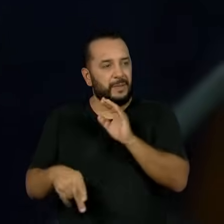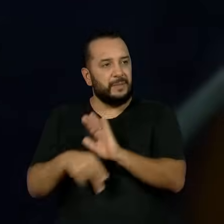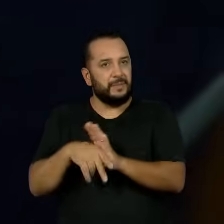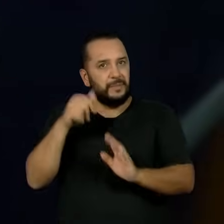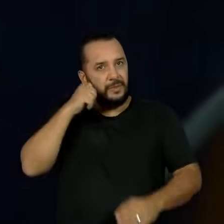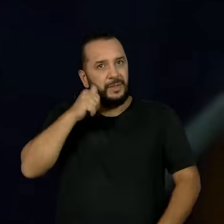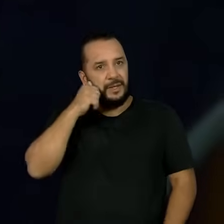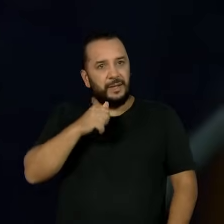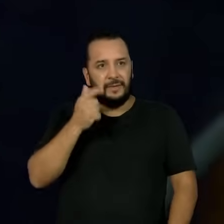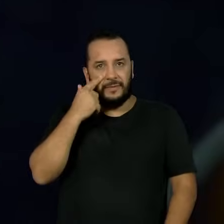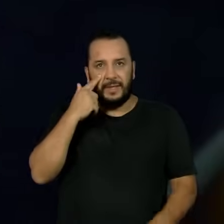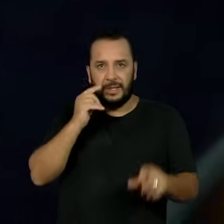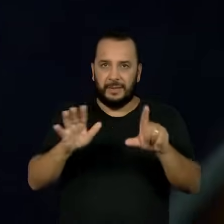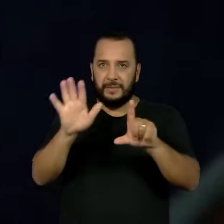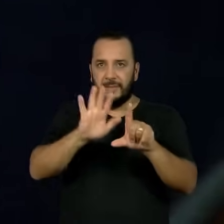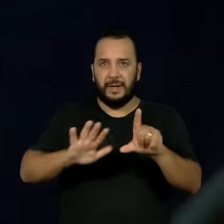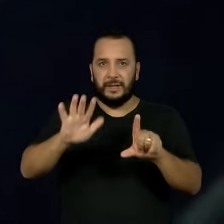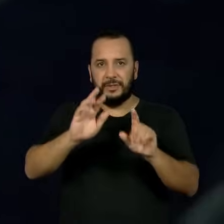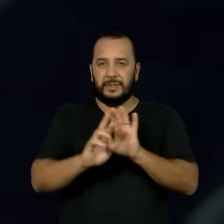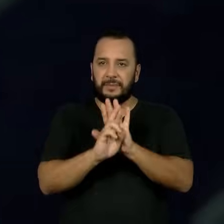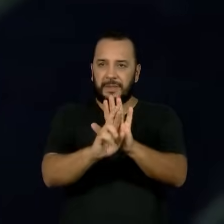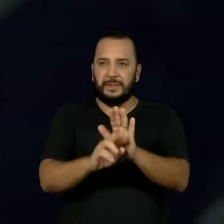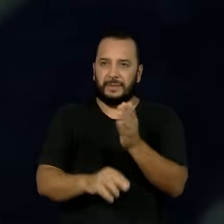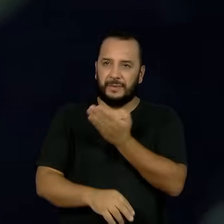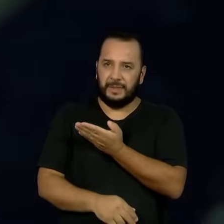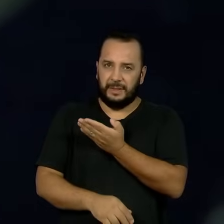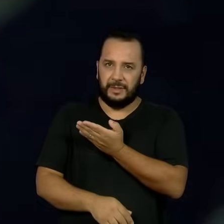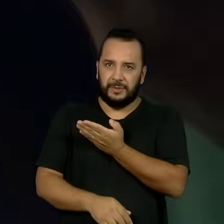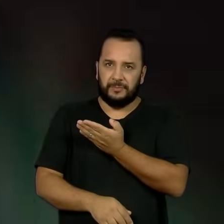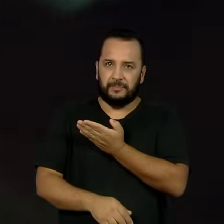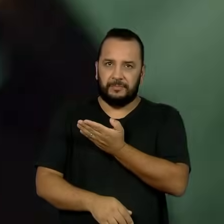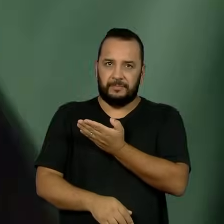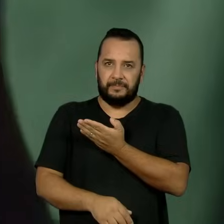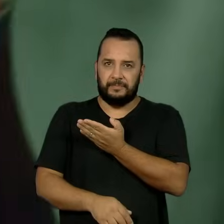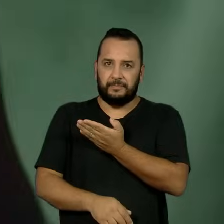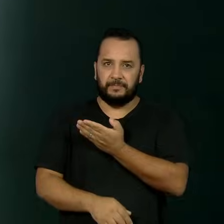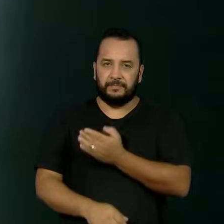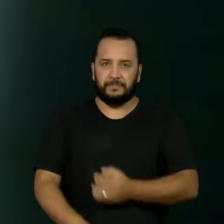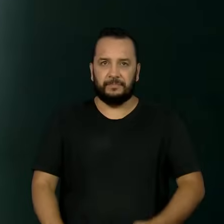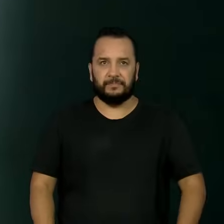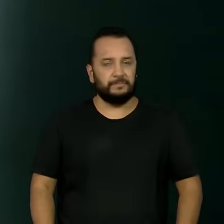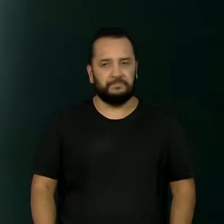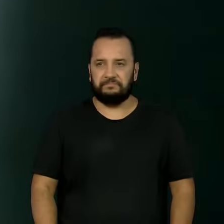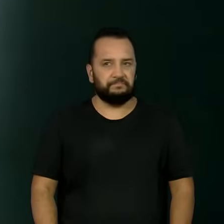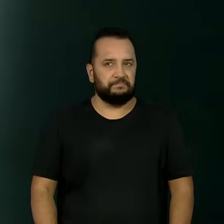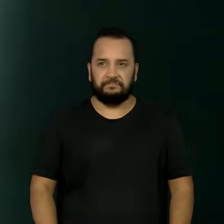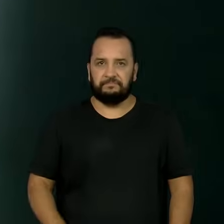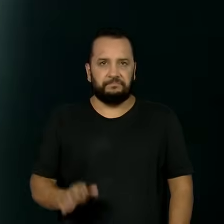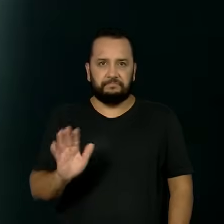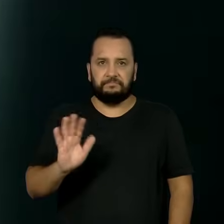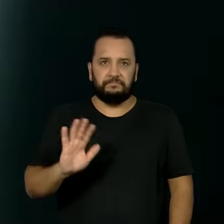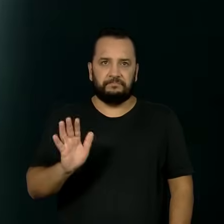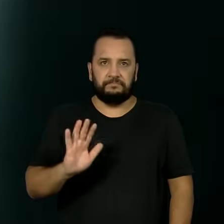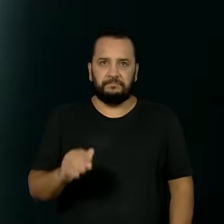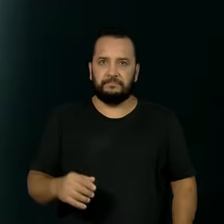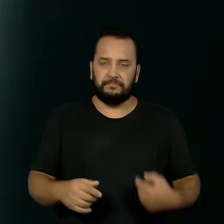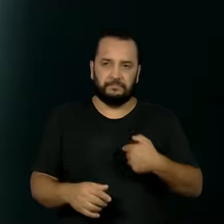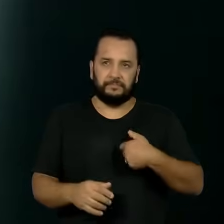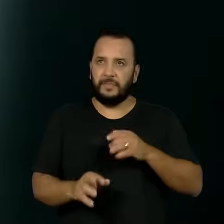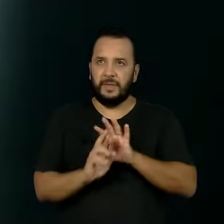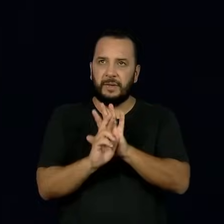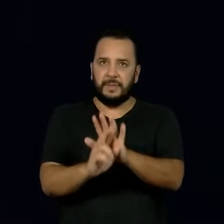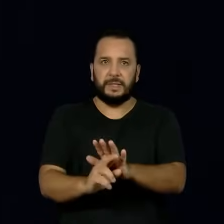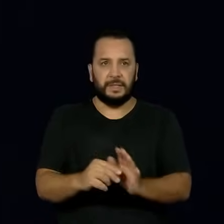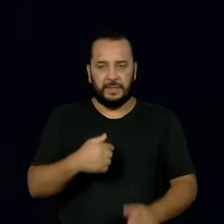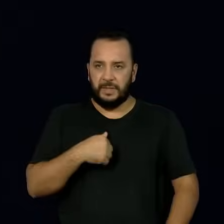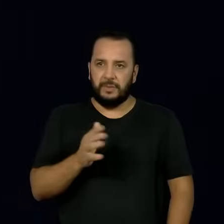Essa imagem te representa de alguma maneira? Não, nem um pouco. Não, não me